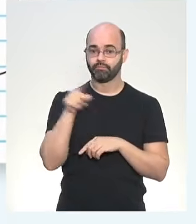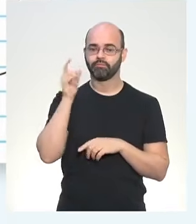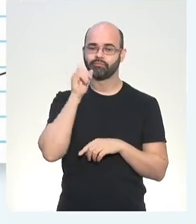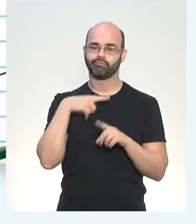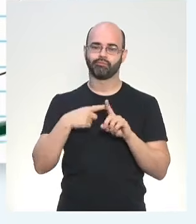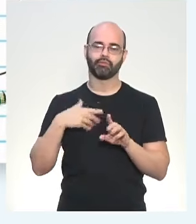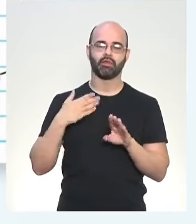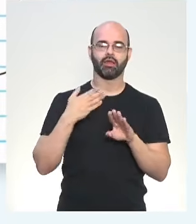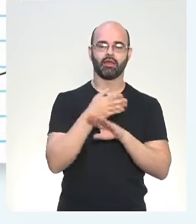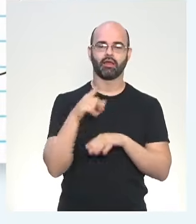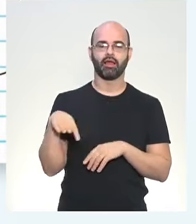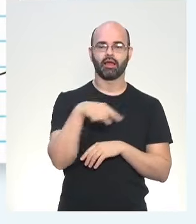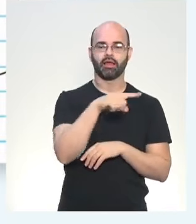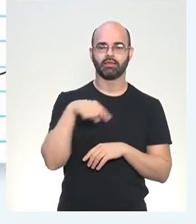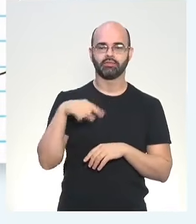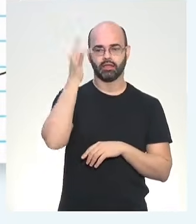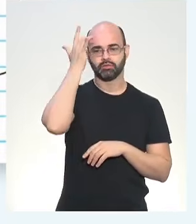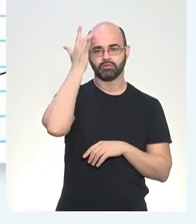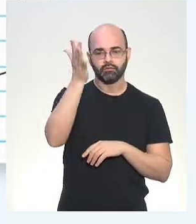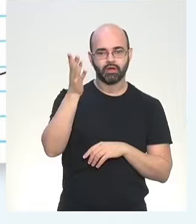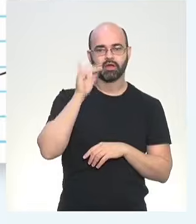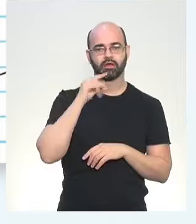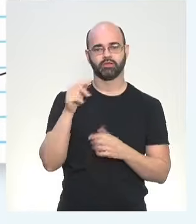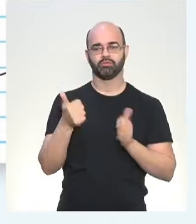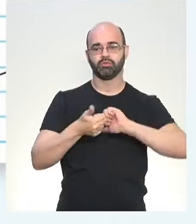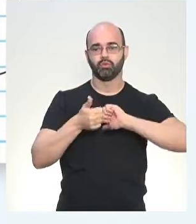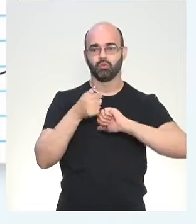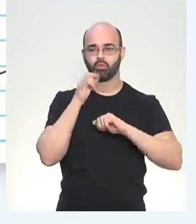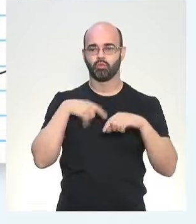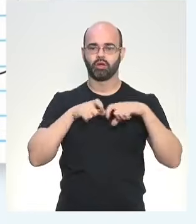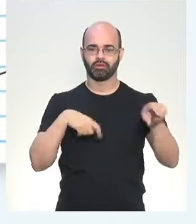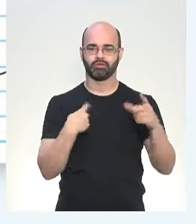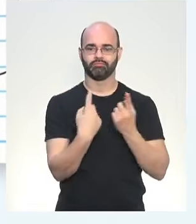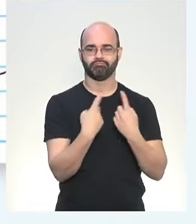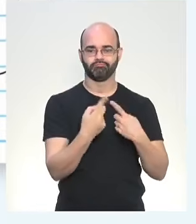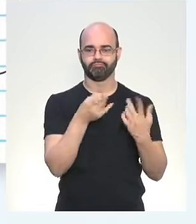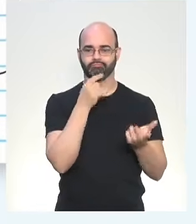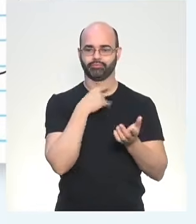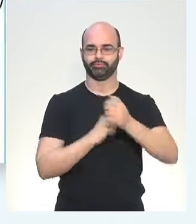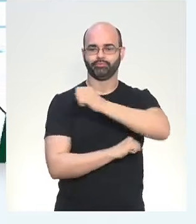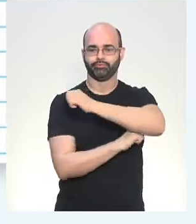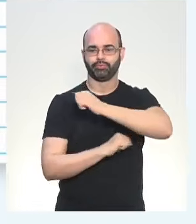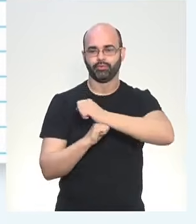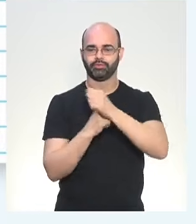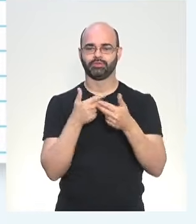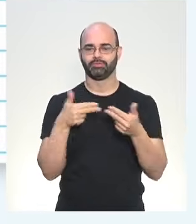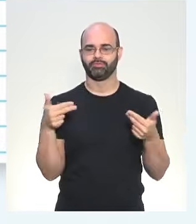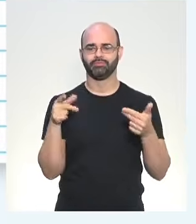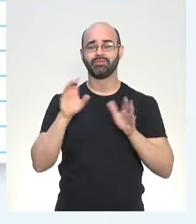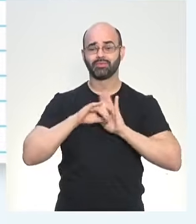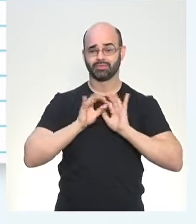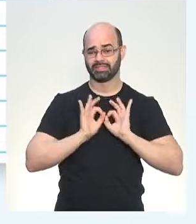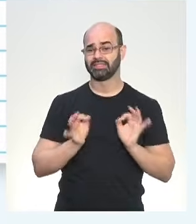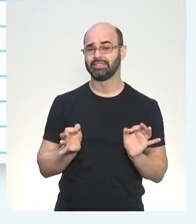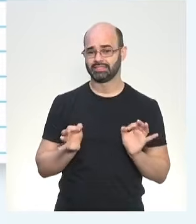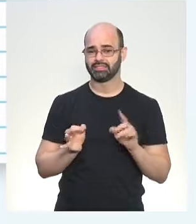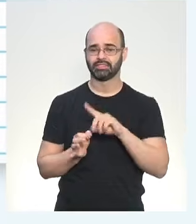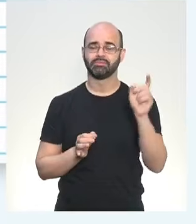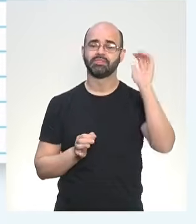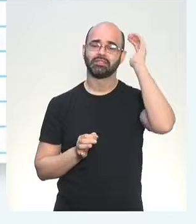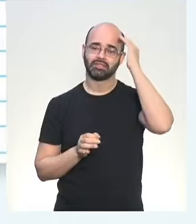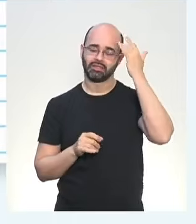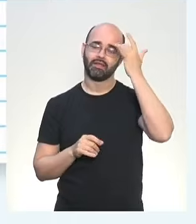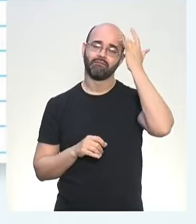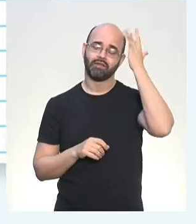acesso, que inclui tanto a proximidade quanto a qualidade das rodovias, pontes e etc. O conceito é simples e fica mais fácil de entender